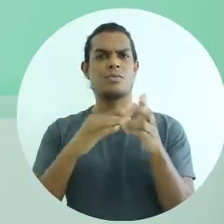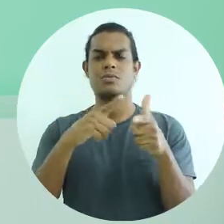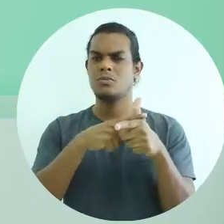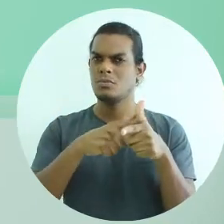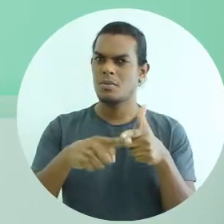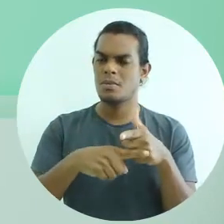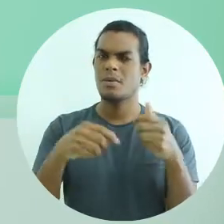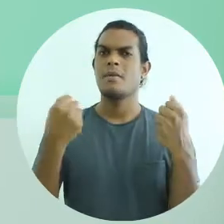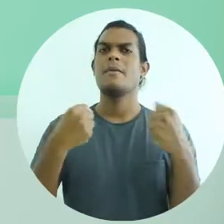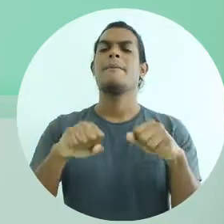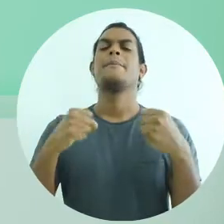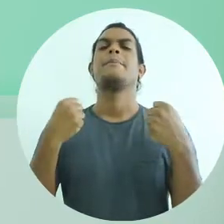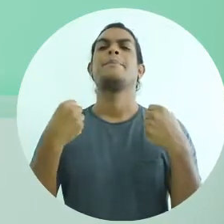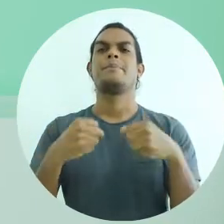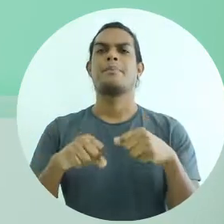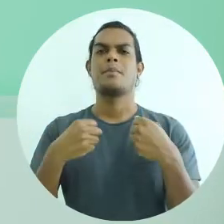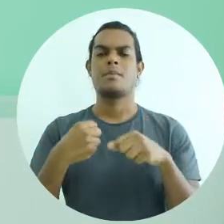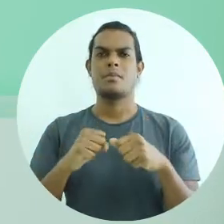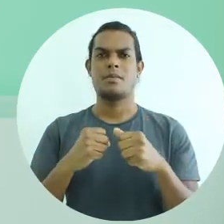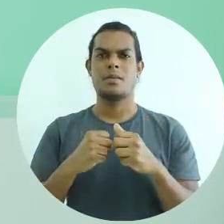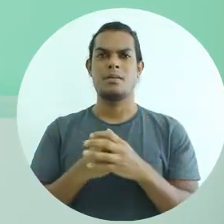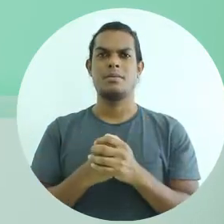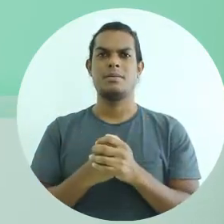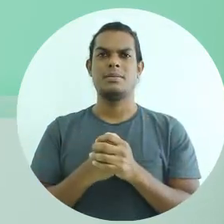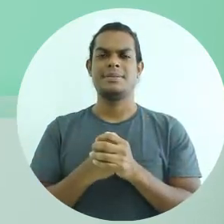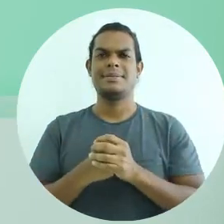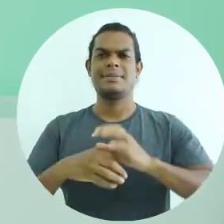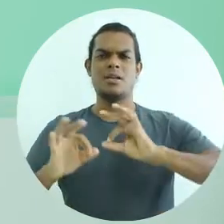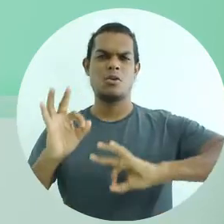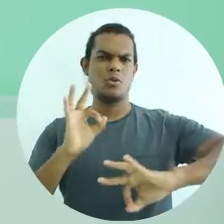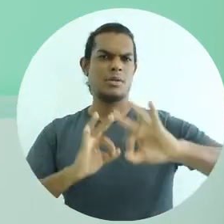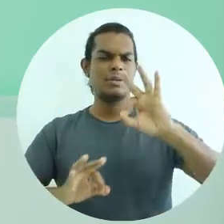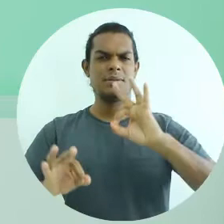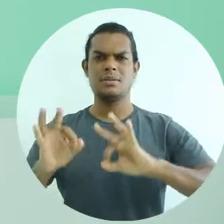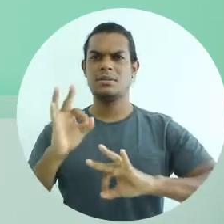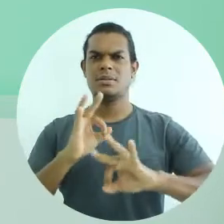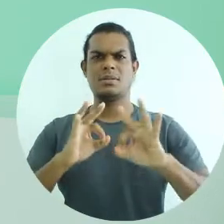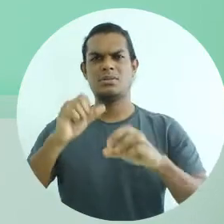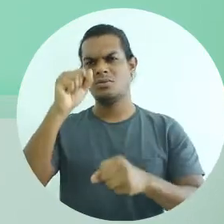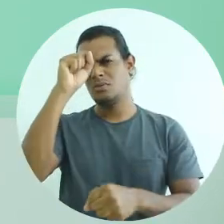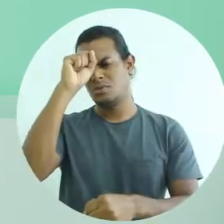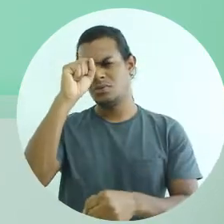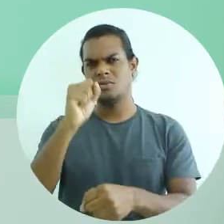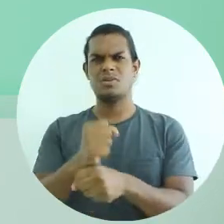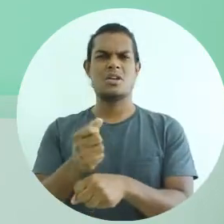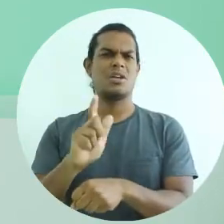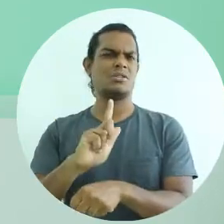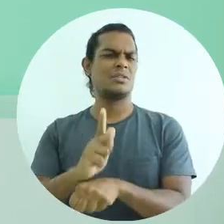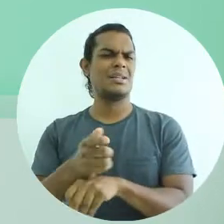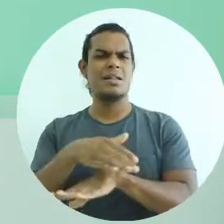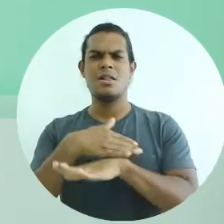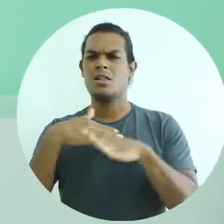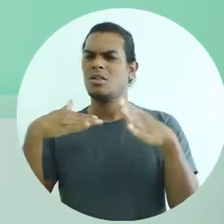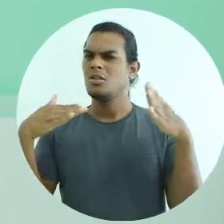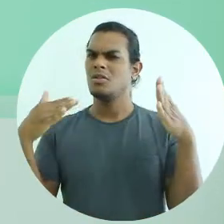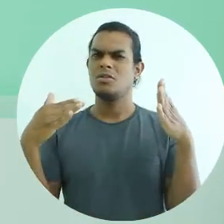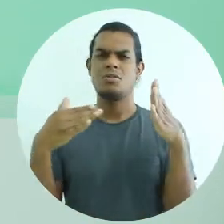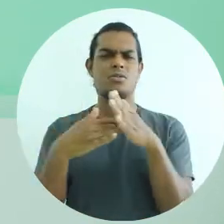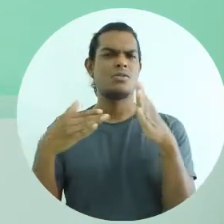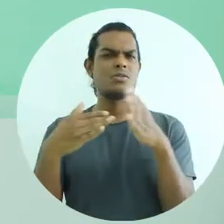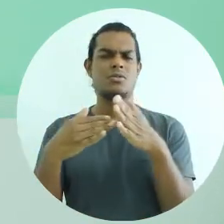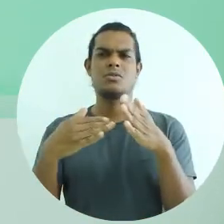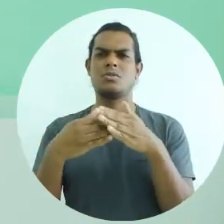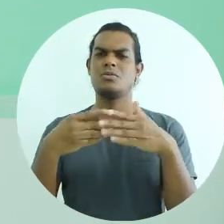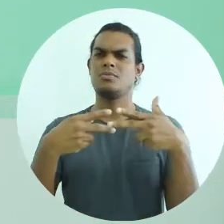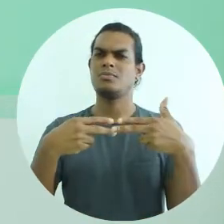realmente engajada, desde a alta direção até o último cargo no nível hierárquico, em cumprir aquelas